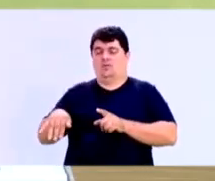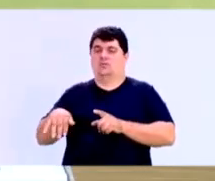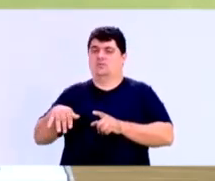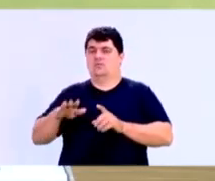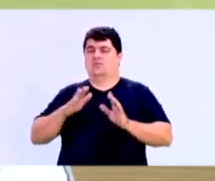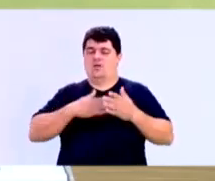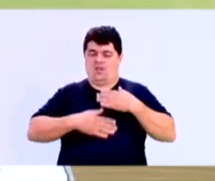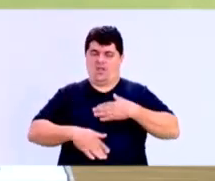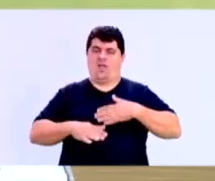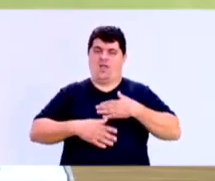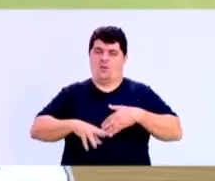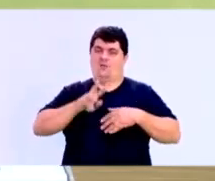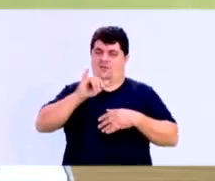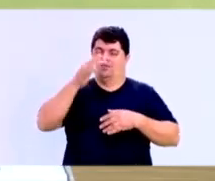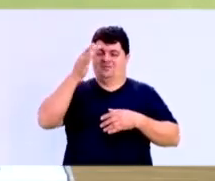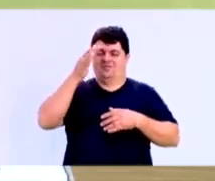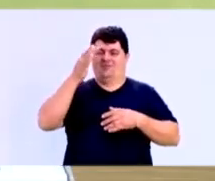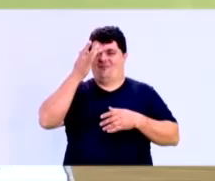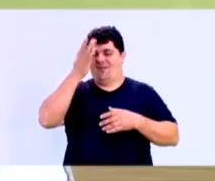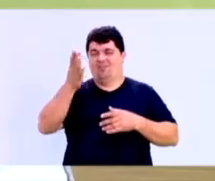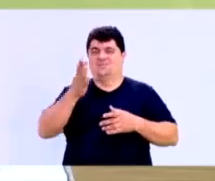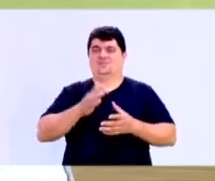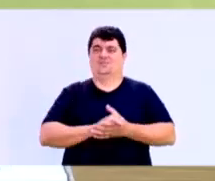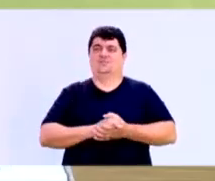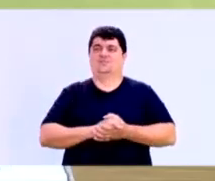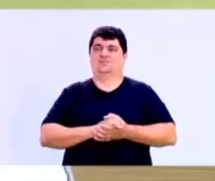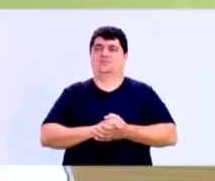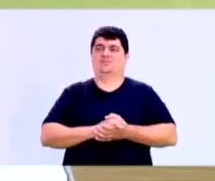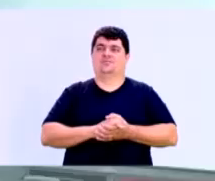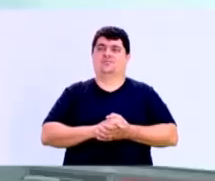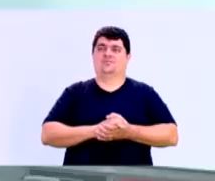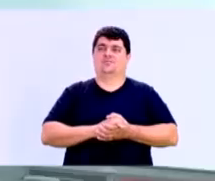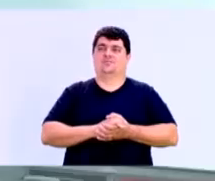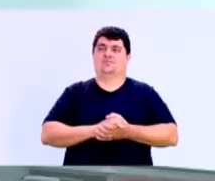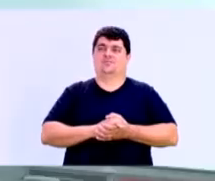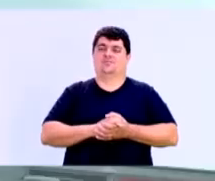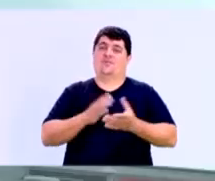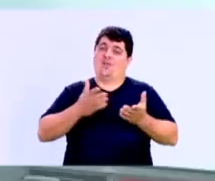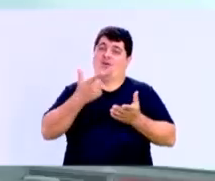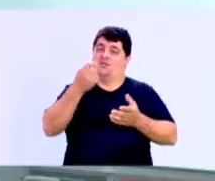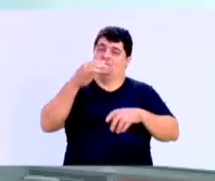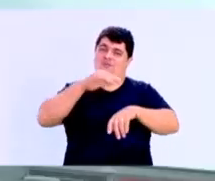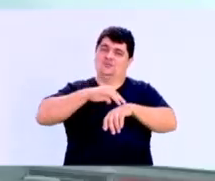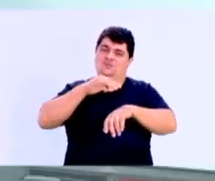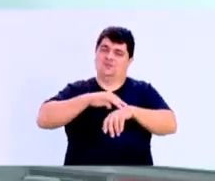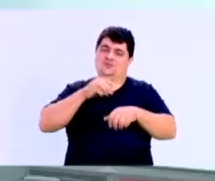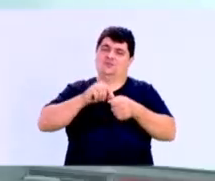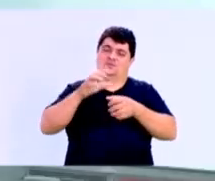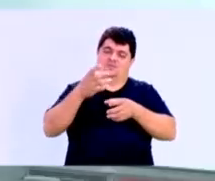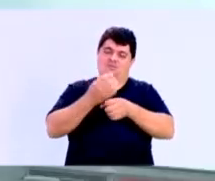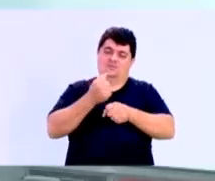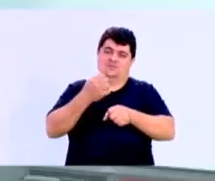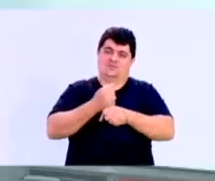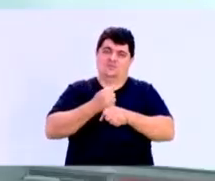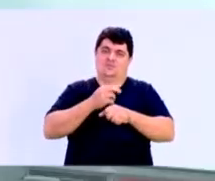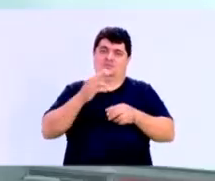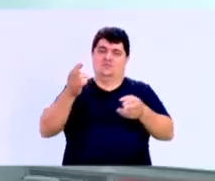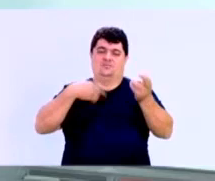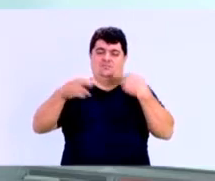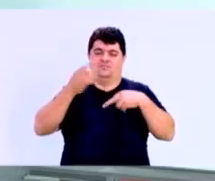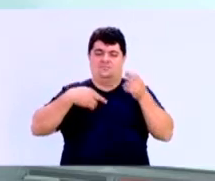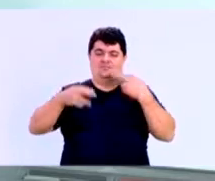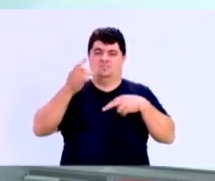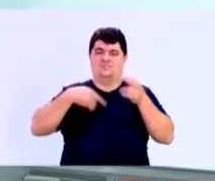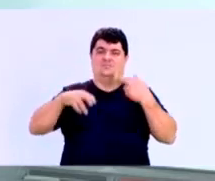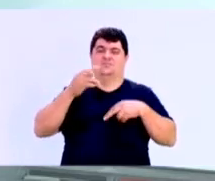tranquilo, podem crer que vai ser tranquilo. Ok, então vocês vão ter os 20 minutos para fazer os cálculos, passar as soluções para a gente,